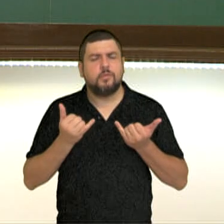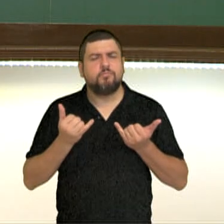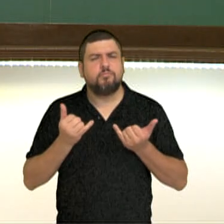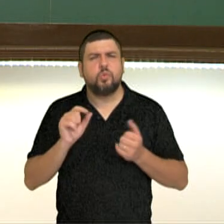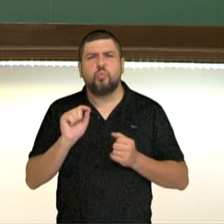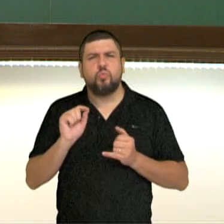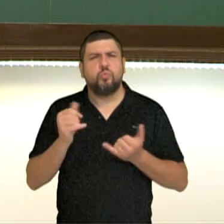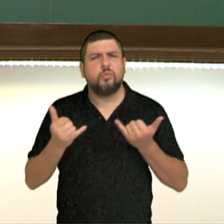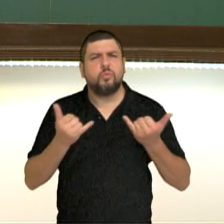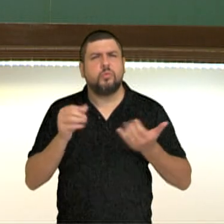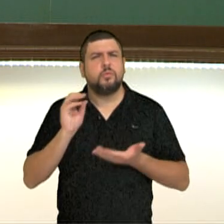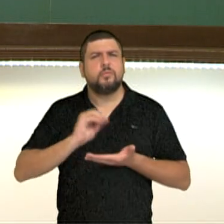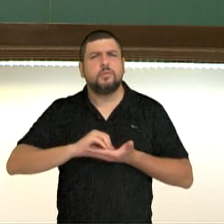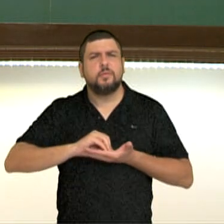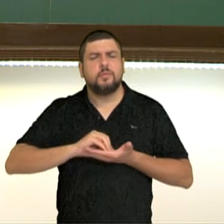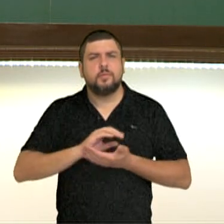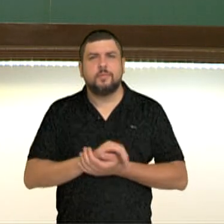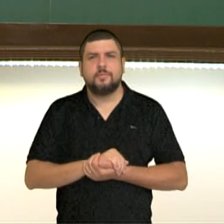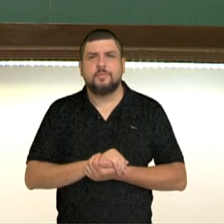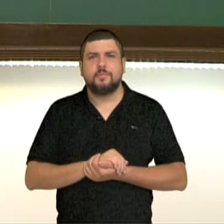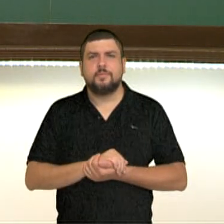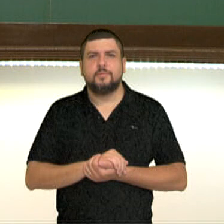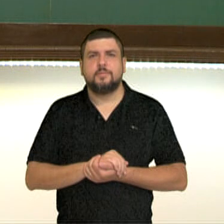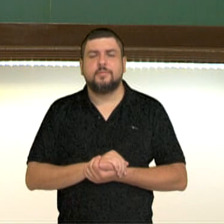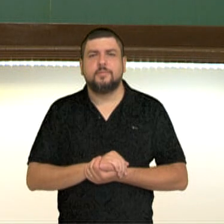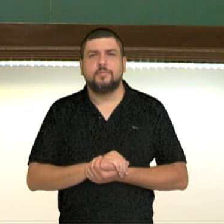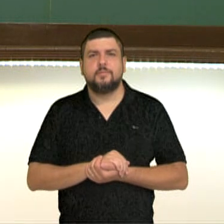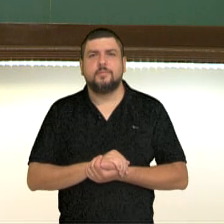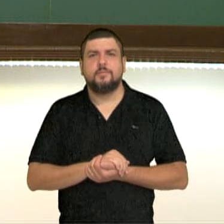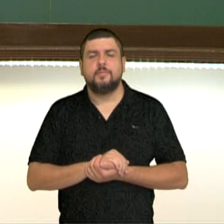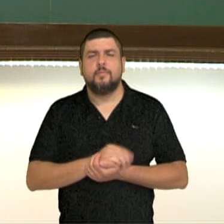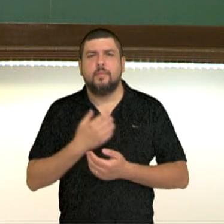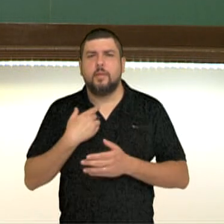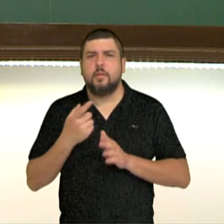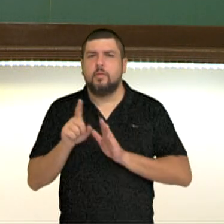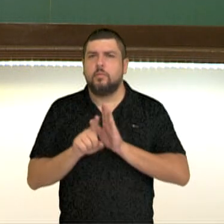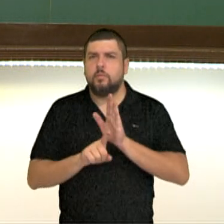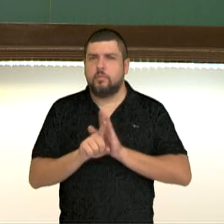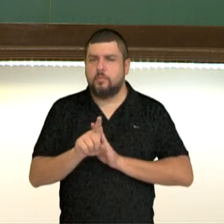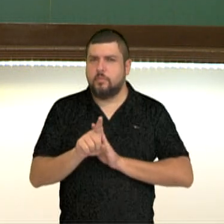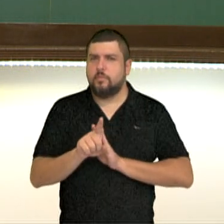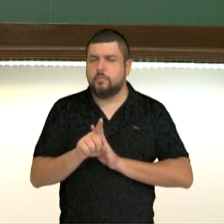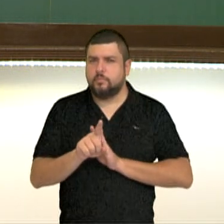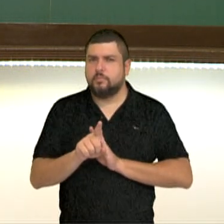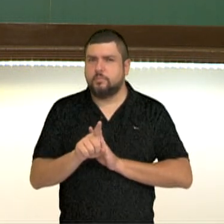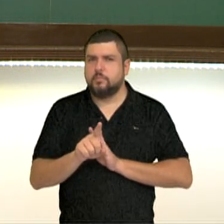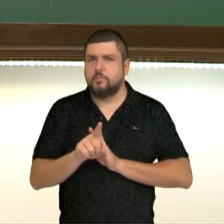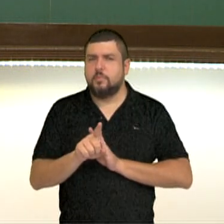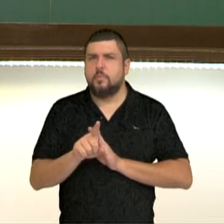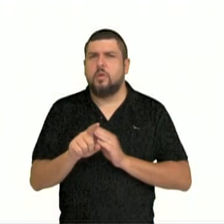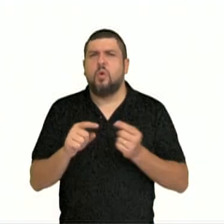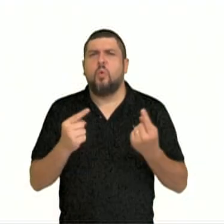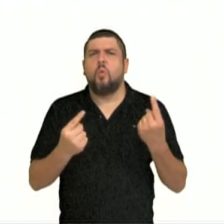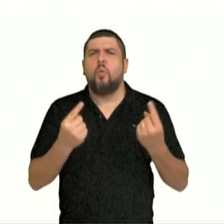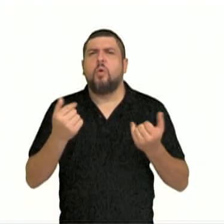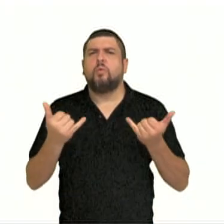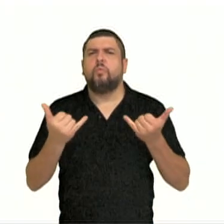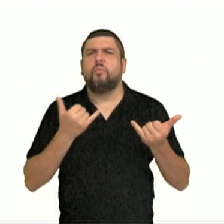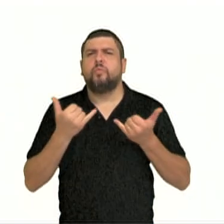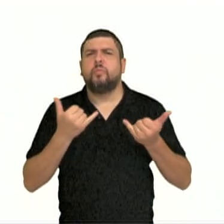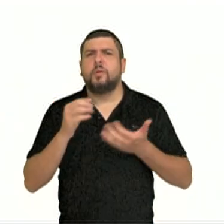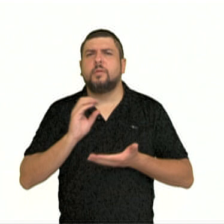que está faltando? Olha só, eu te pergunto, qual a informação que está